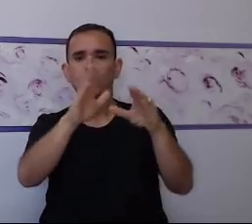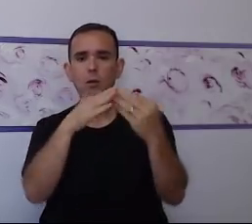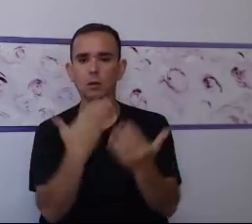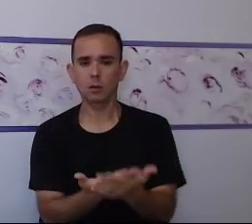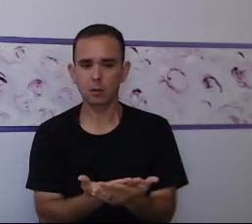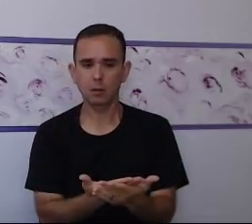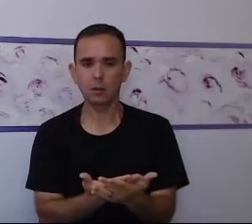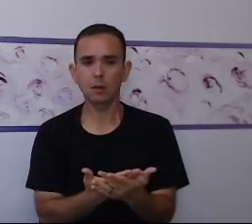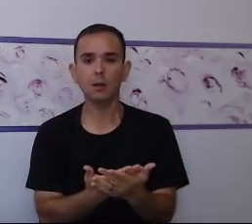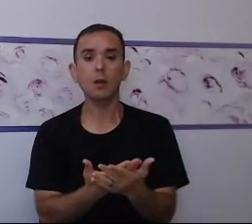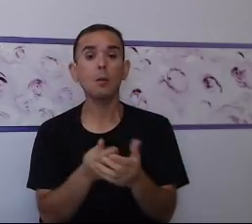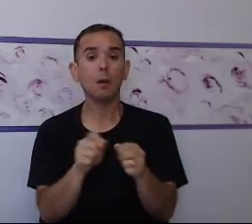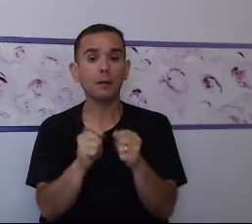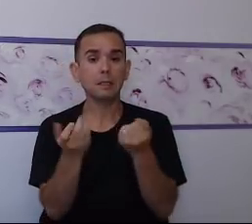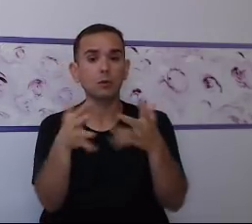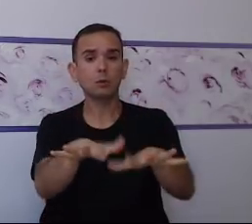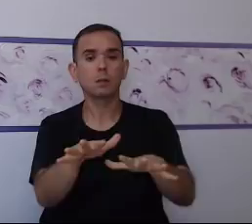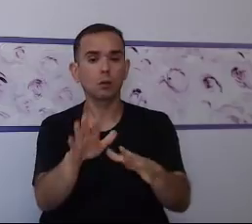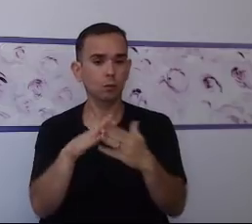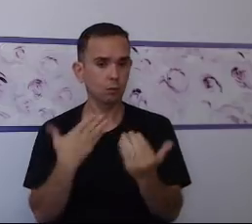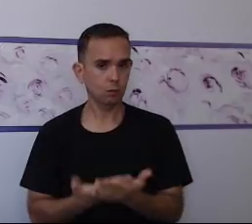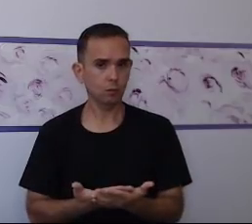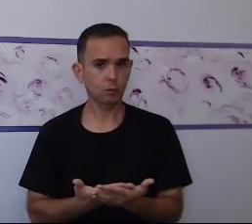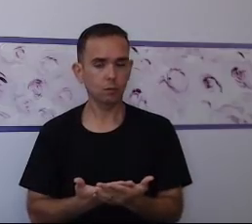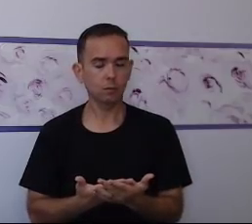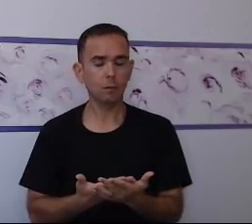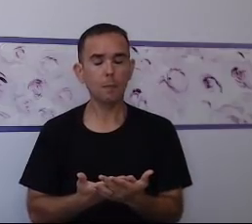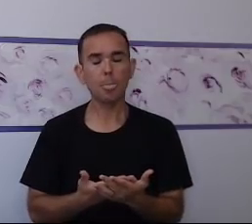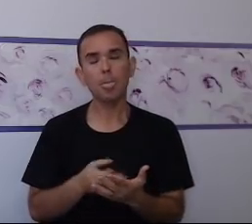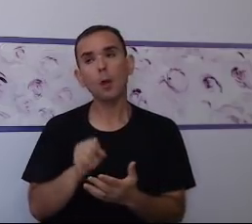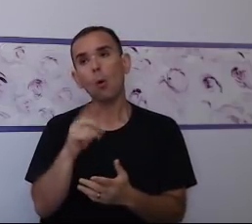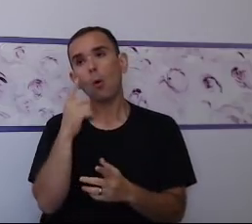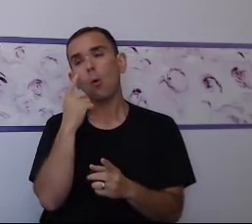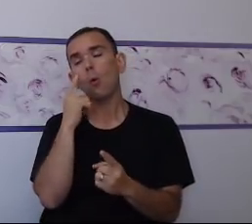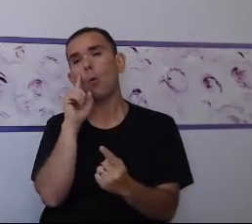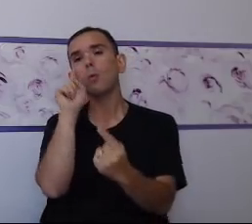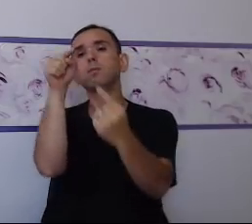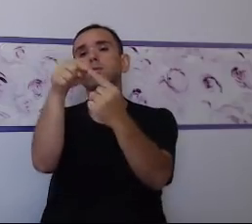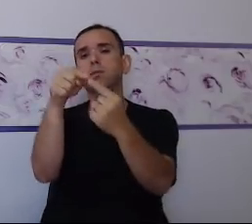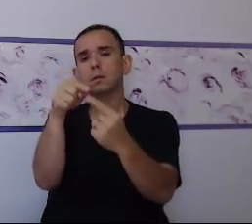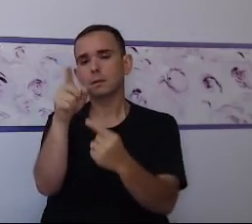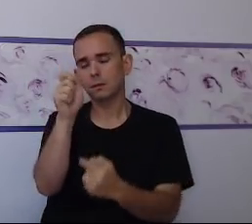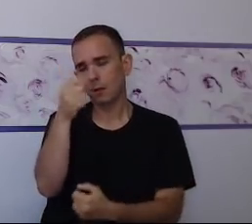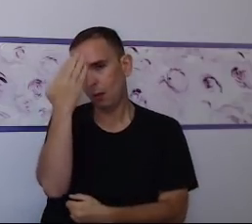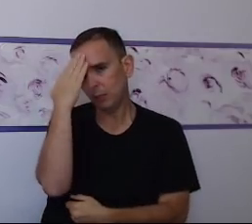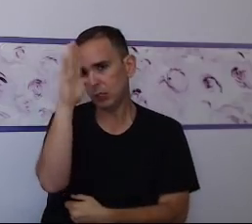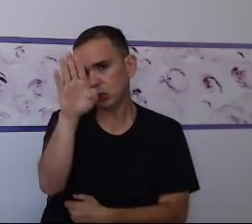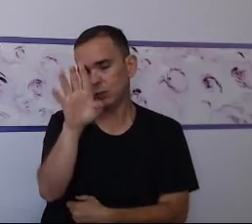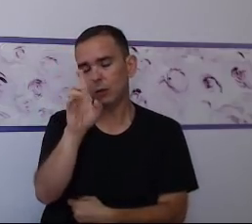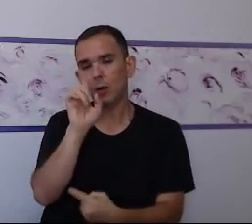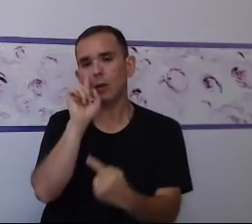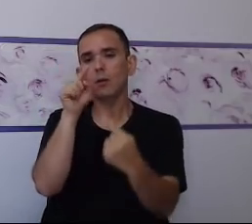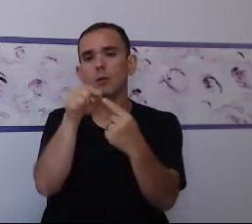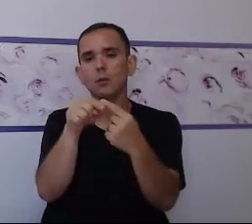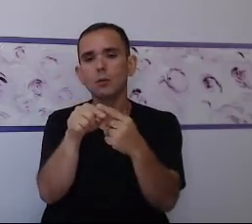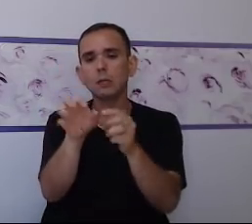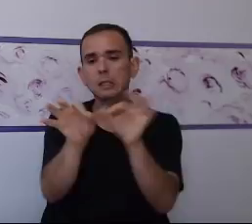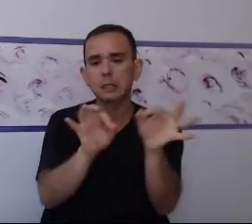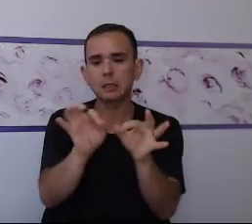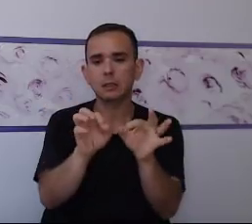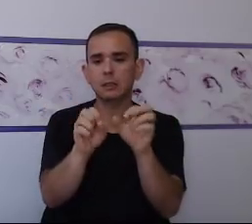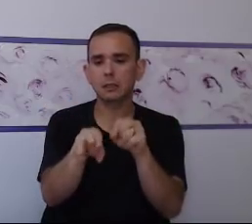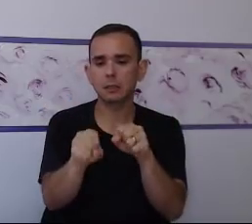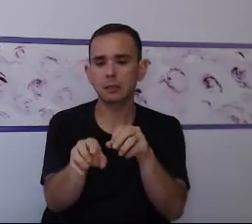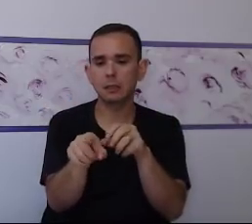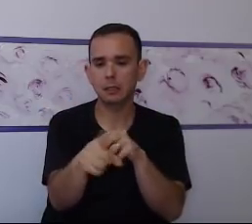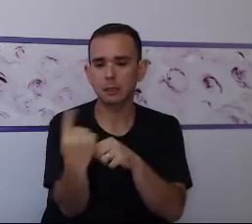escolar, para a gente fazer a inclusão escolar, né? E alcançar os nossos objetivos. O objetivo traçado no plano educacional